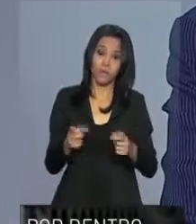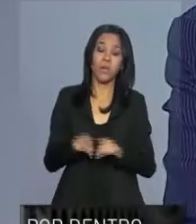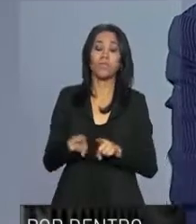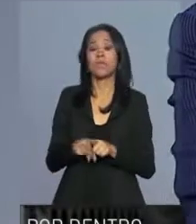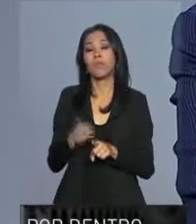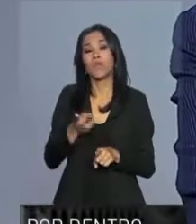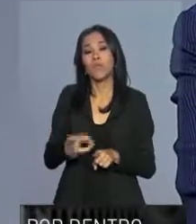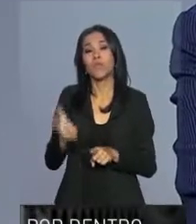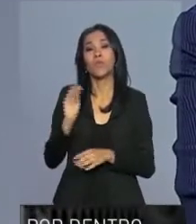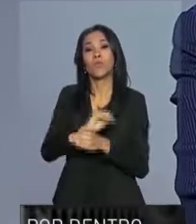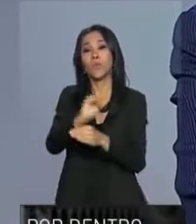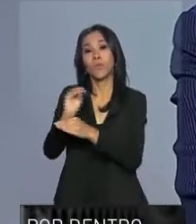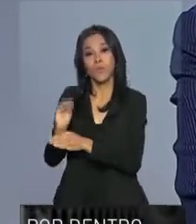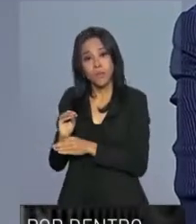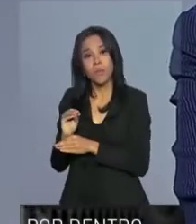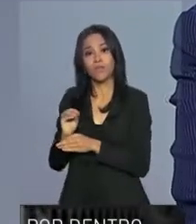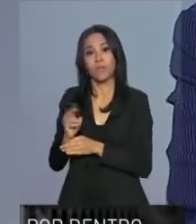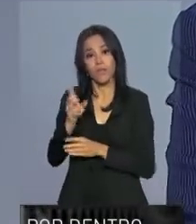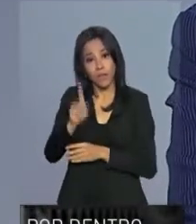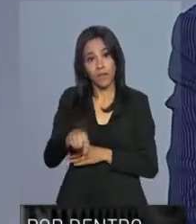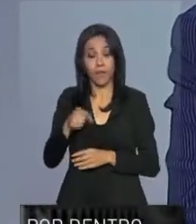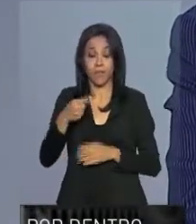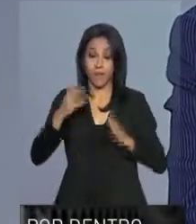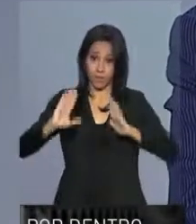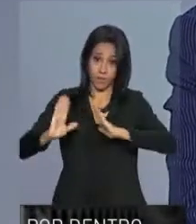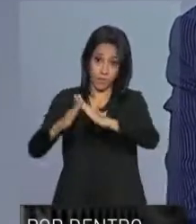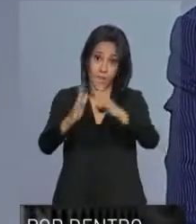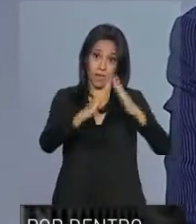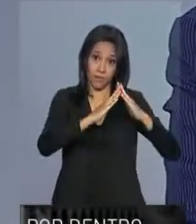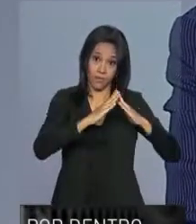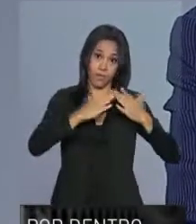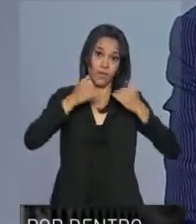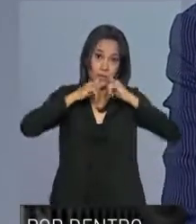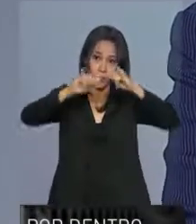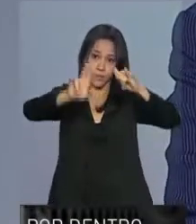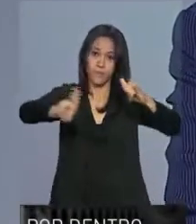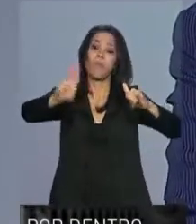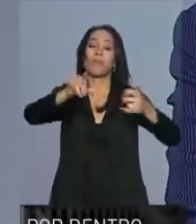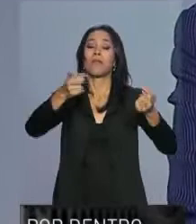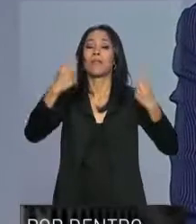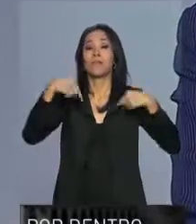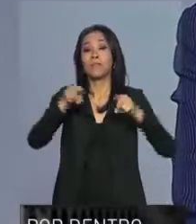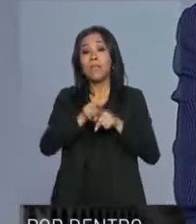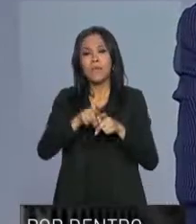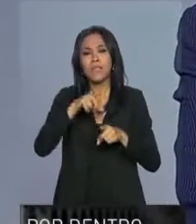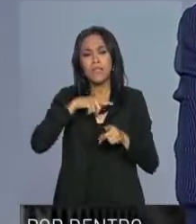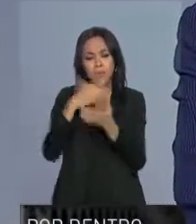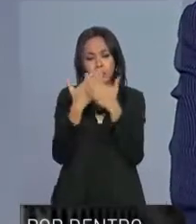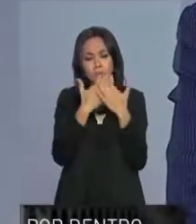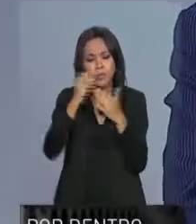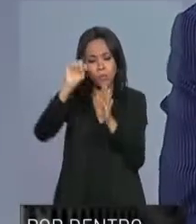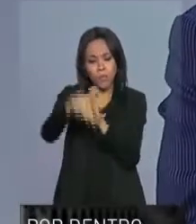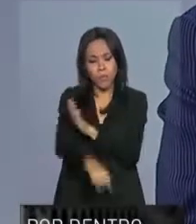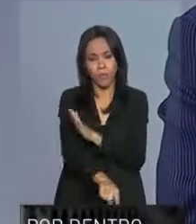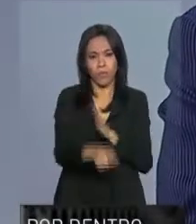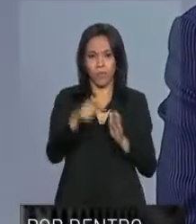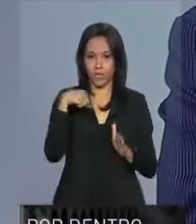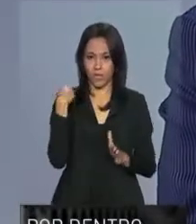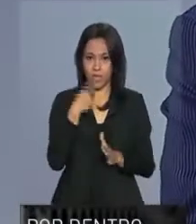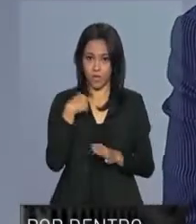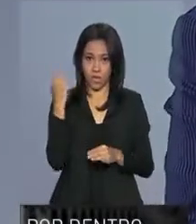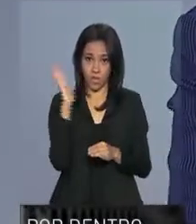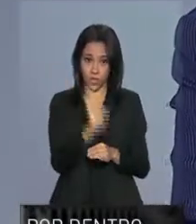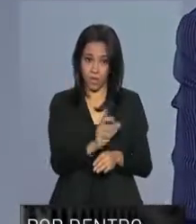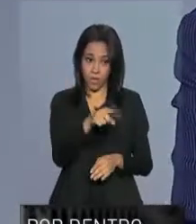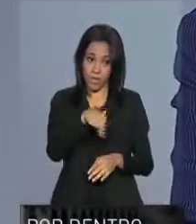além de é para habitação ao estudo também muito aprofundado para que nós consigamos contribuir para aquelas famílias que